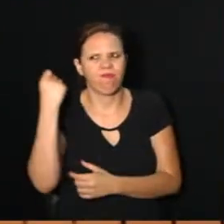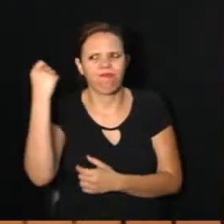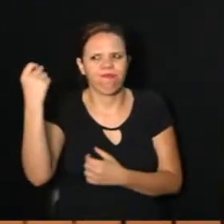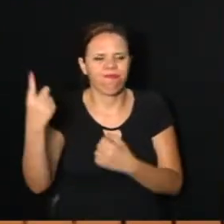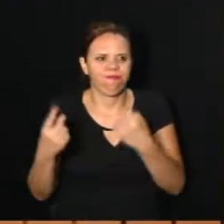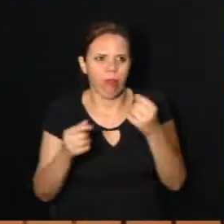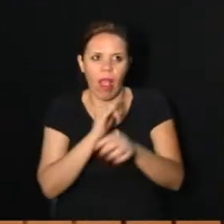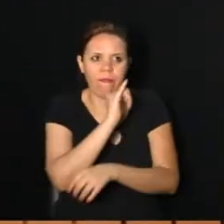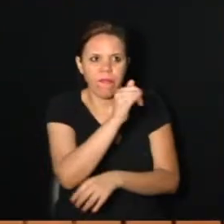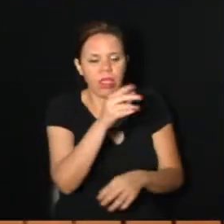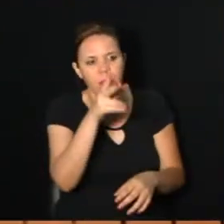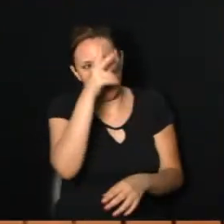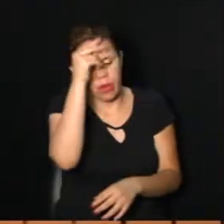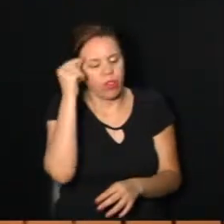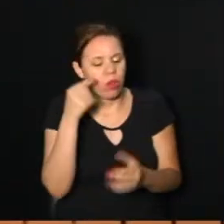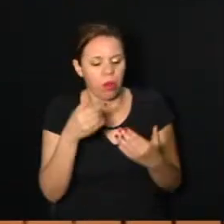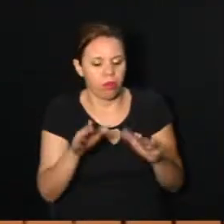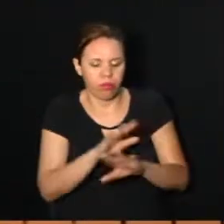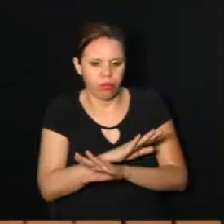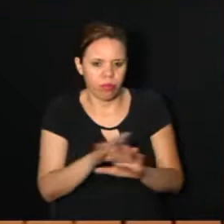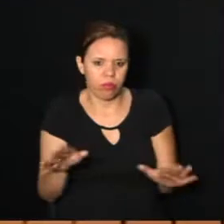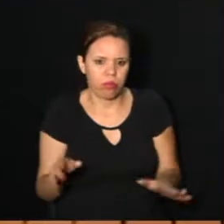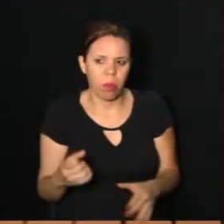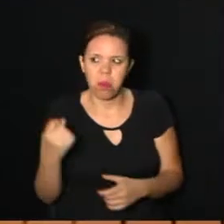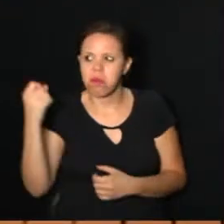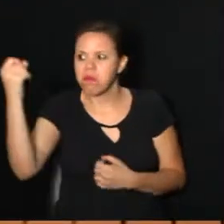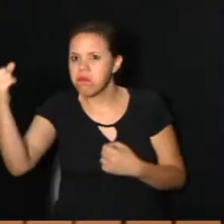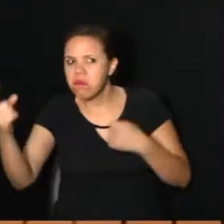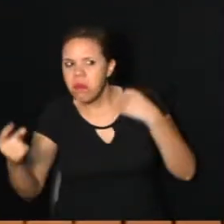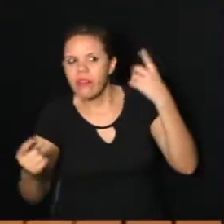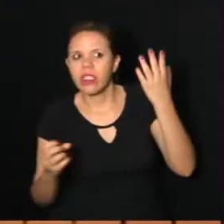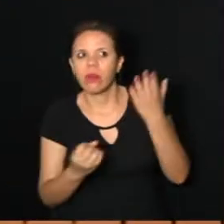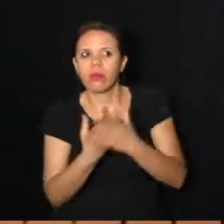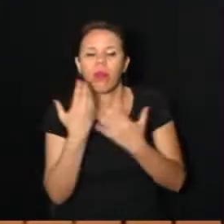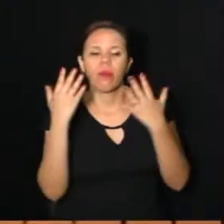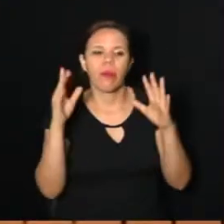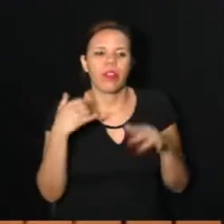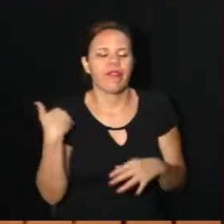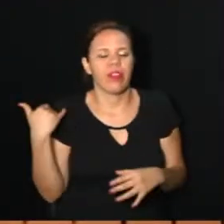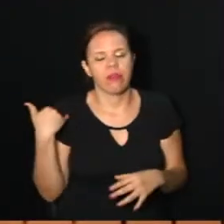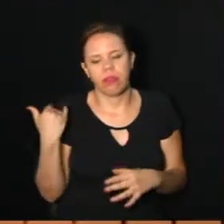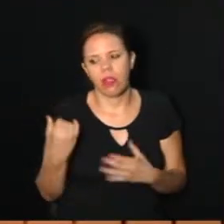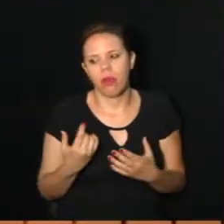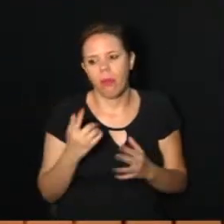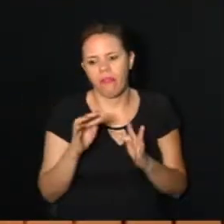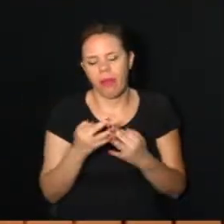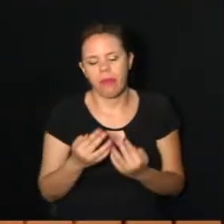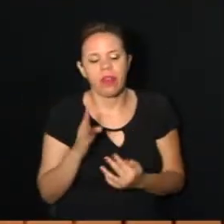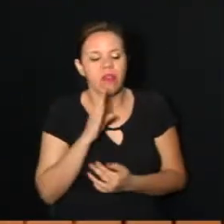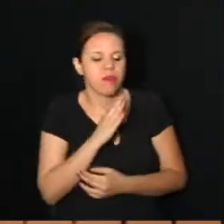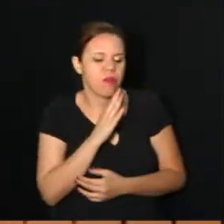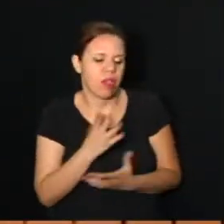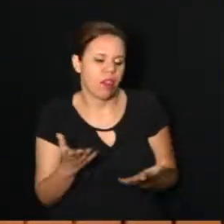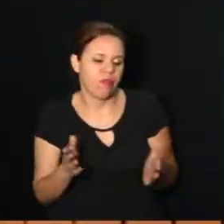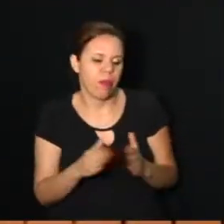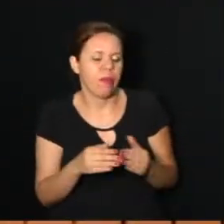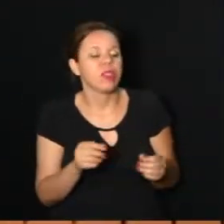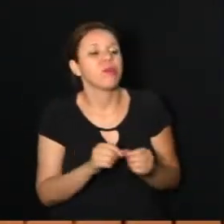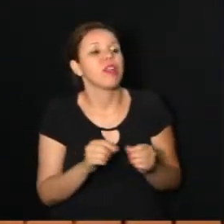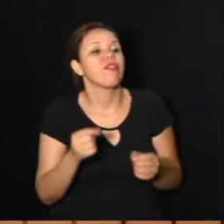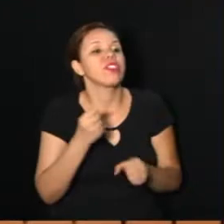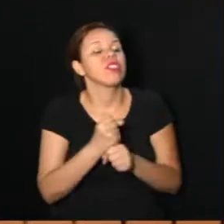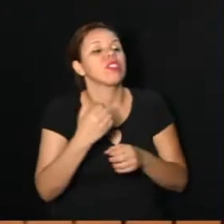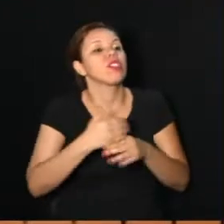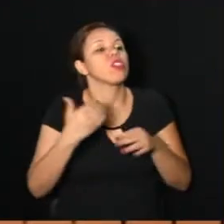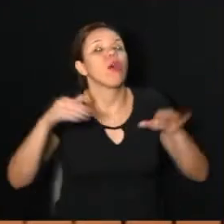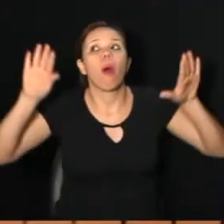a prefeitura e ele está livre disso. Não é por evento que ele comemorou o aniversário de um parente no bar que nós vamos pedir, né,